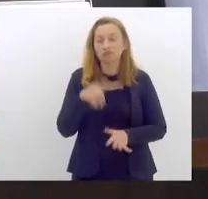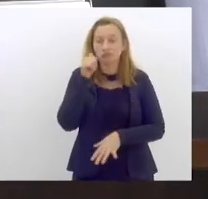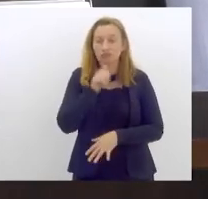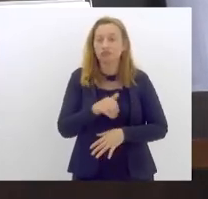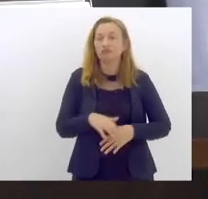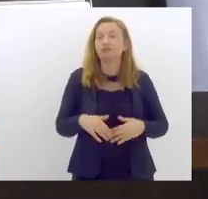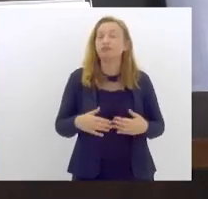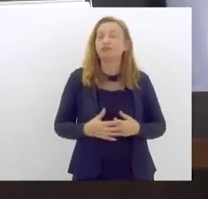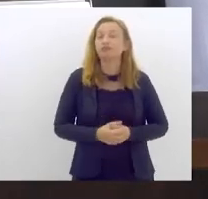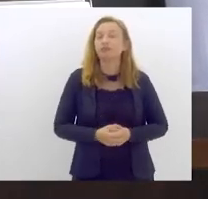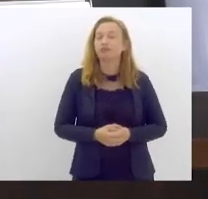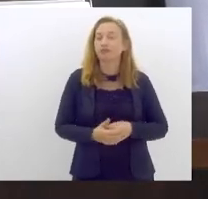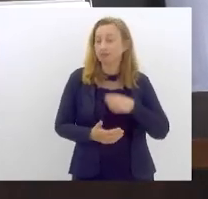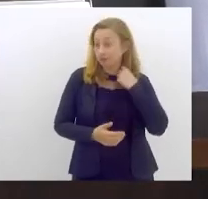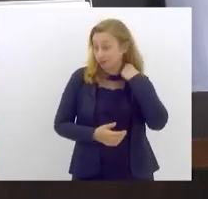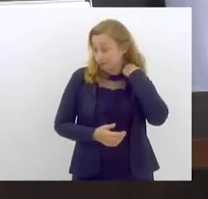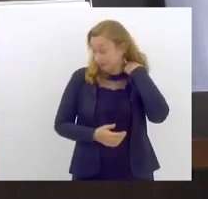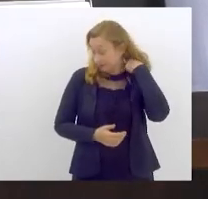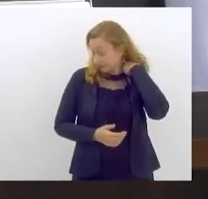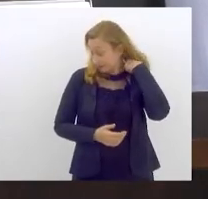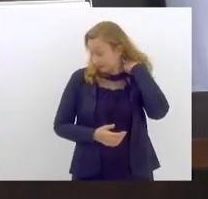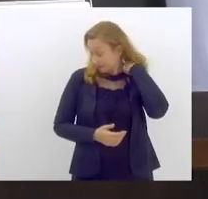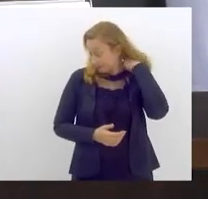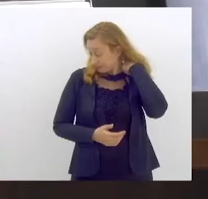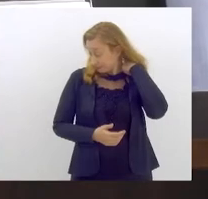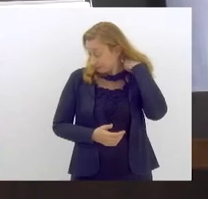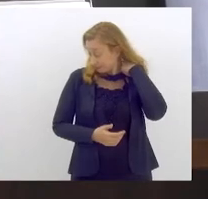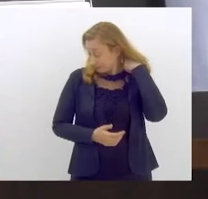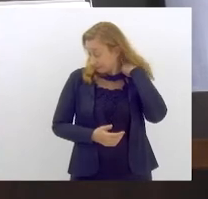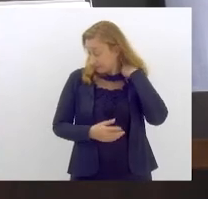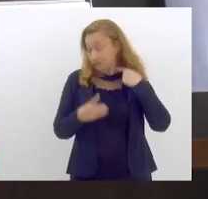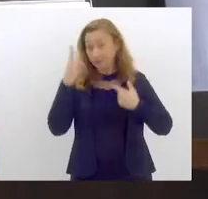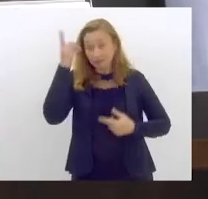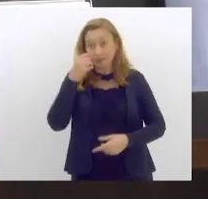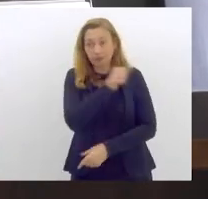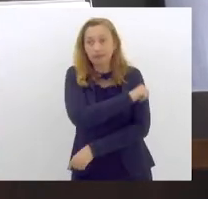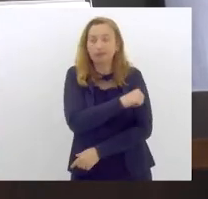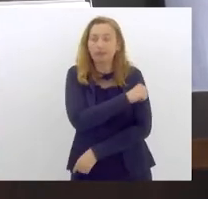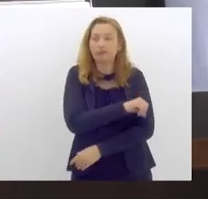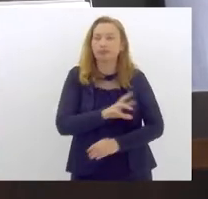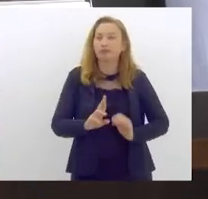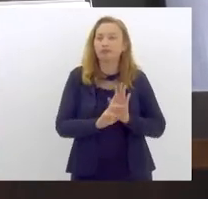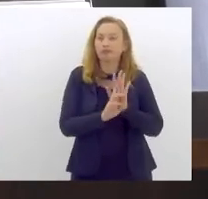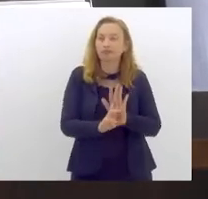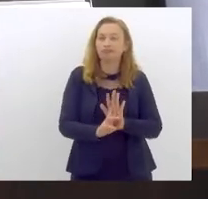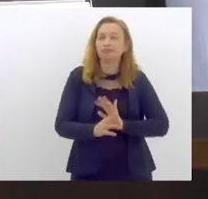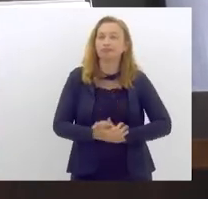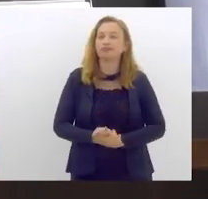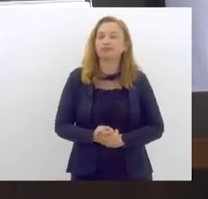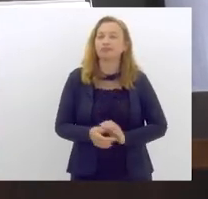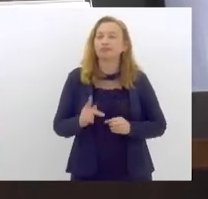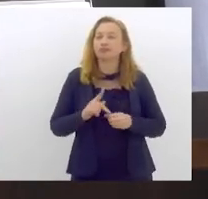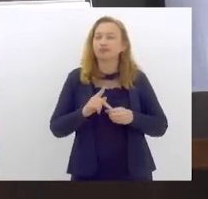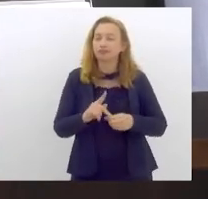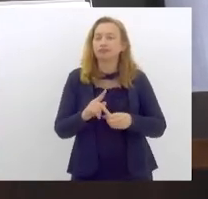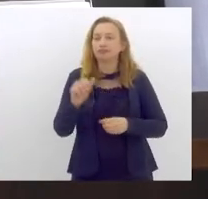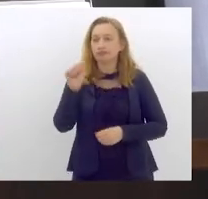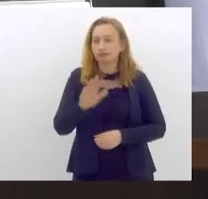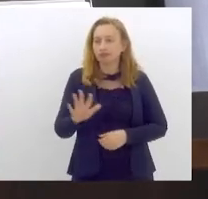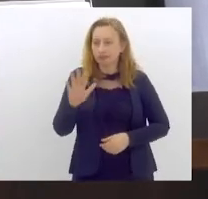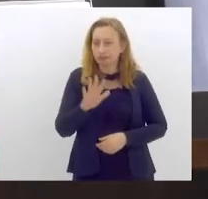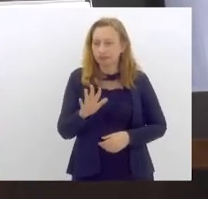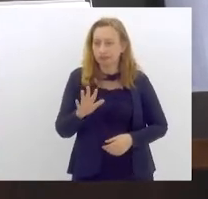e aí Deputado enfermeira Rejane eu fiz uma representação ao procurador-geral